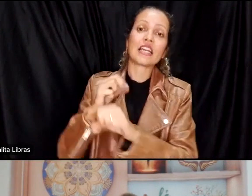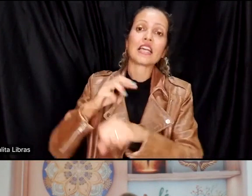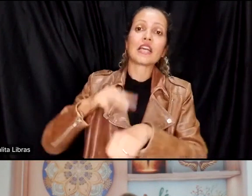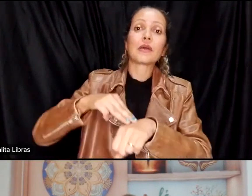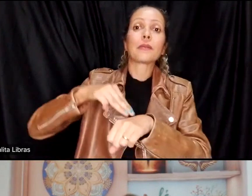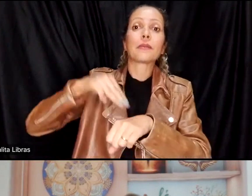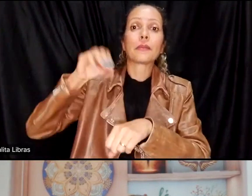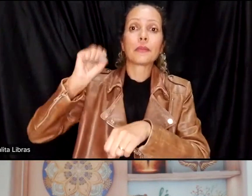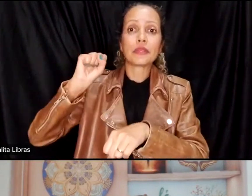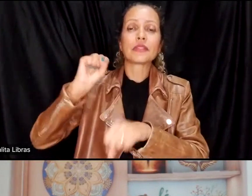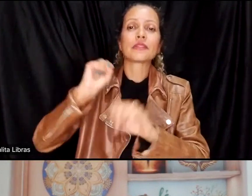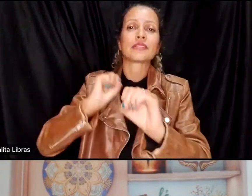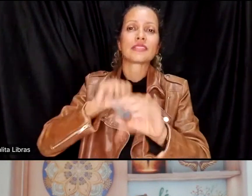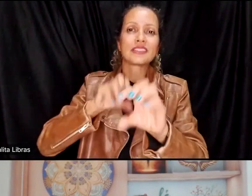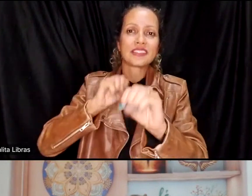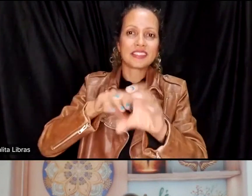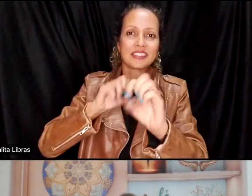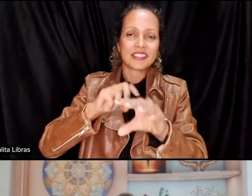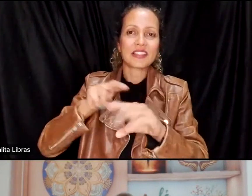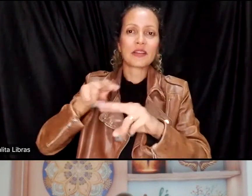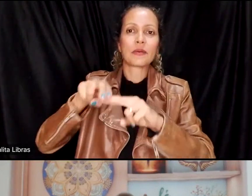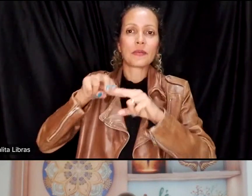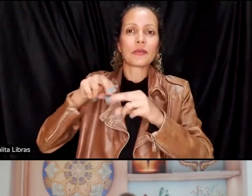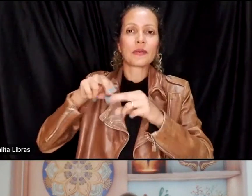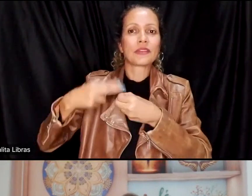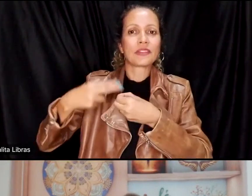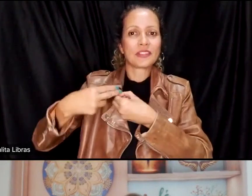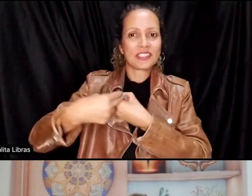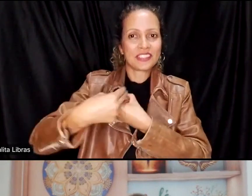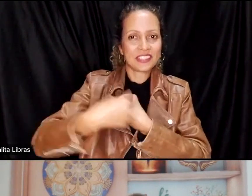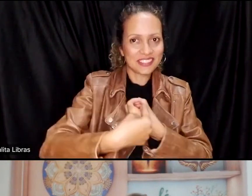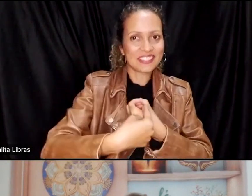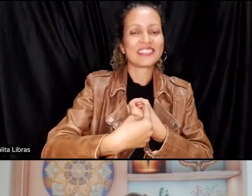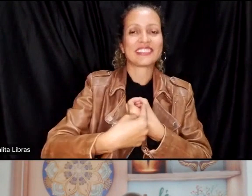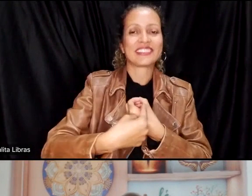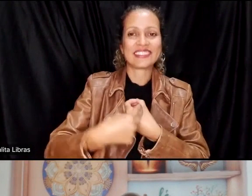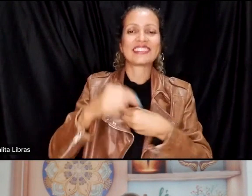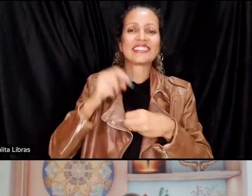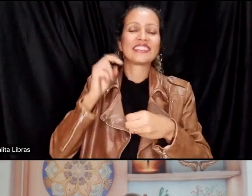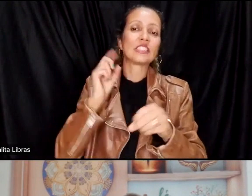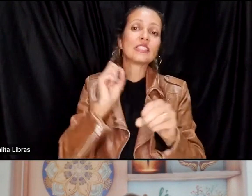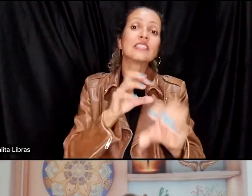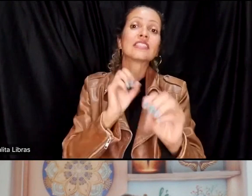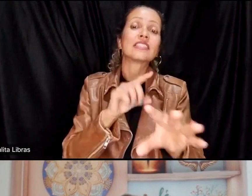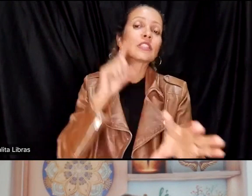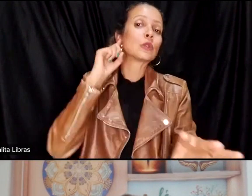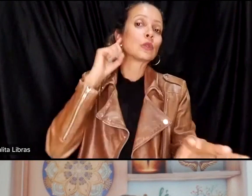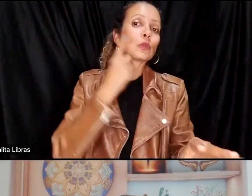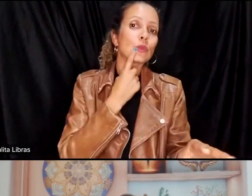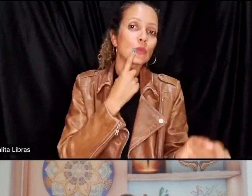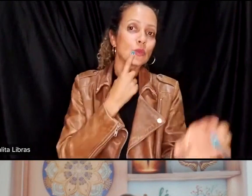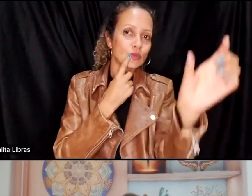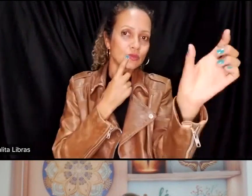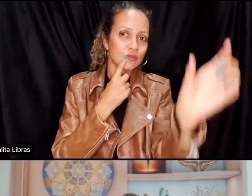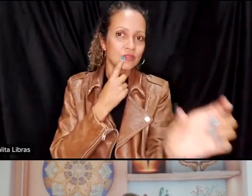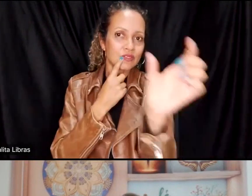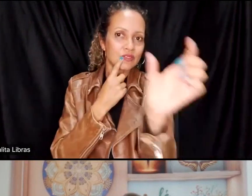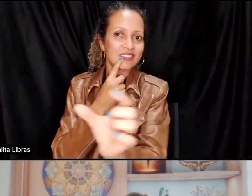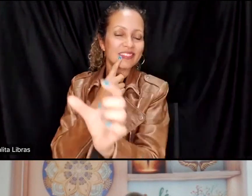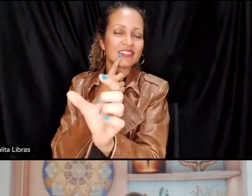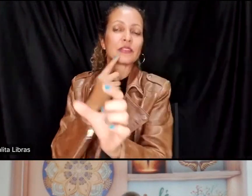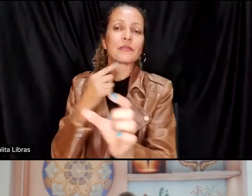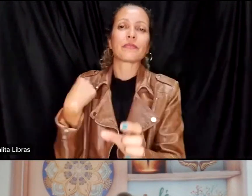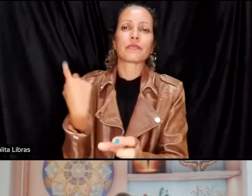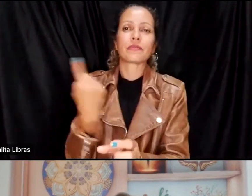de surdos pela Unicamp. E a minha trajetória nessa área tem muito